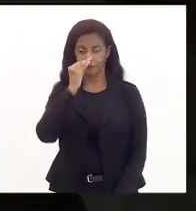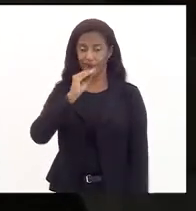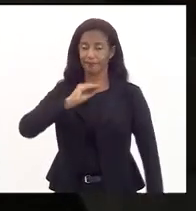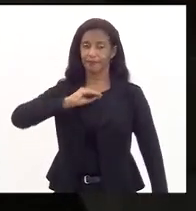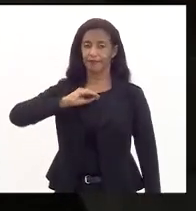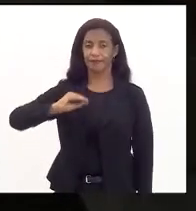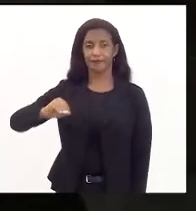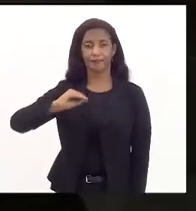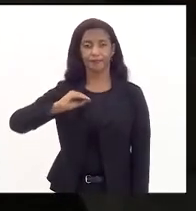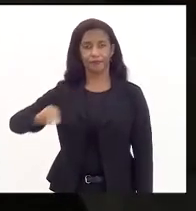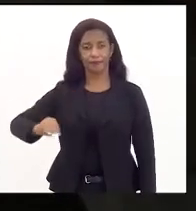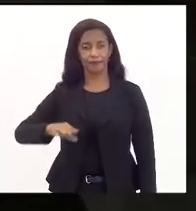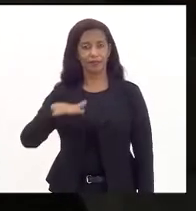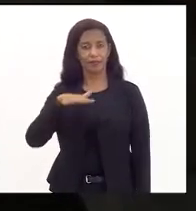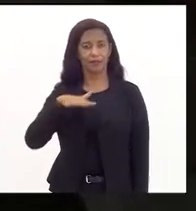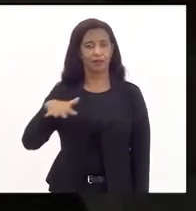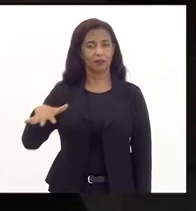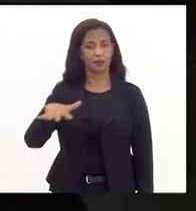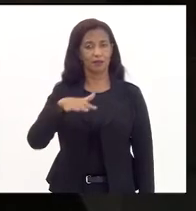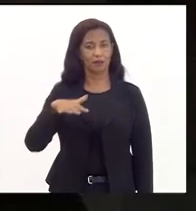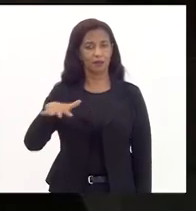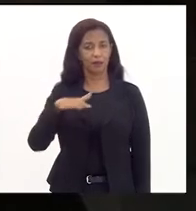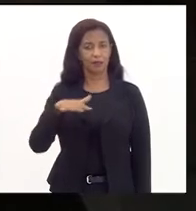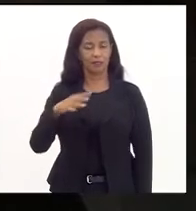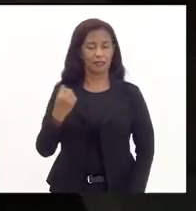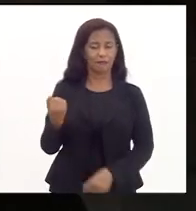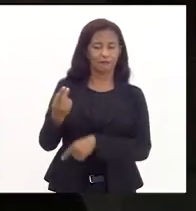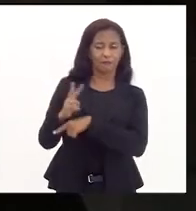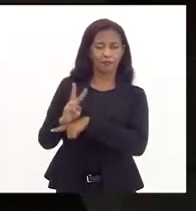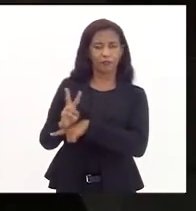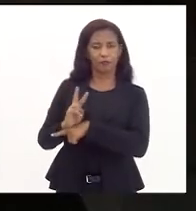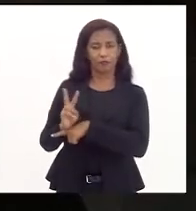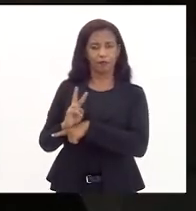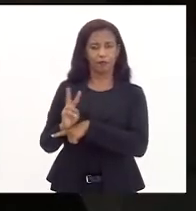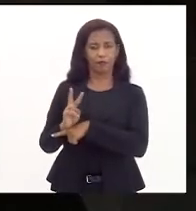rejeitada, essa área, essa linha fiscalista.